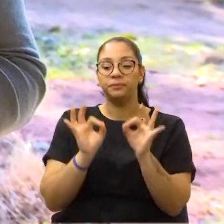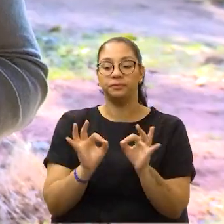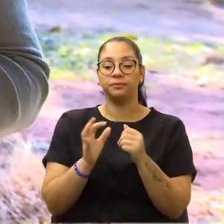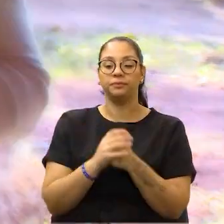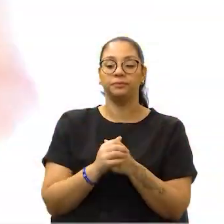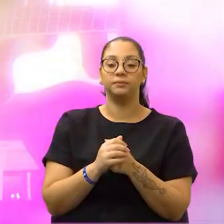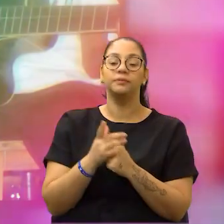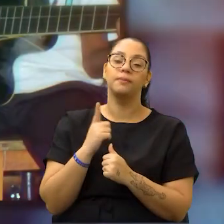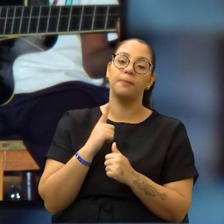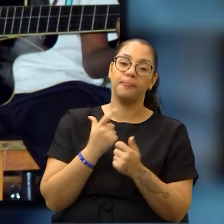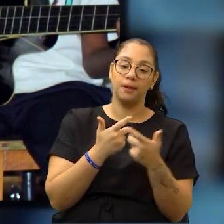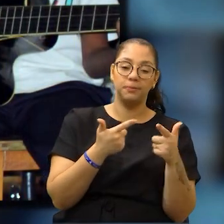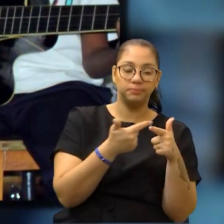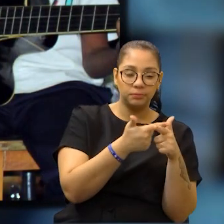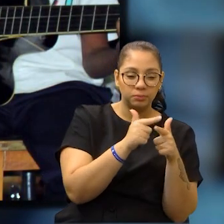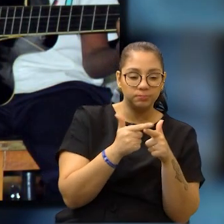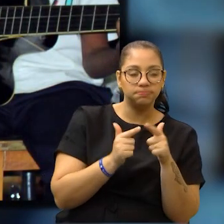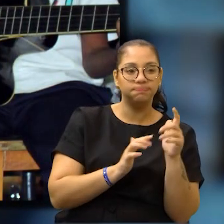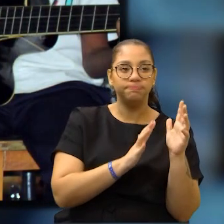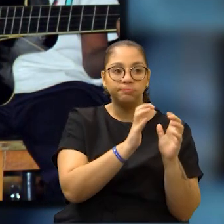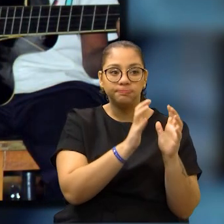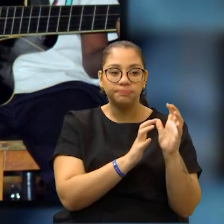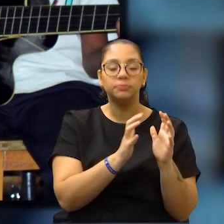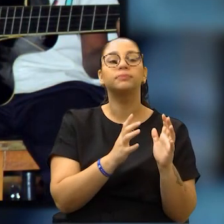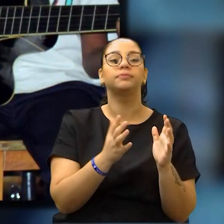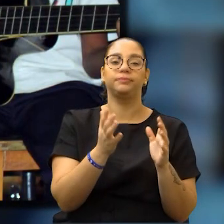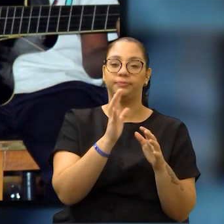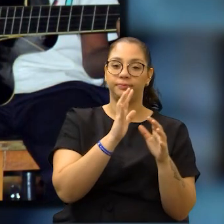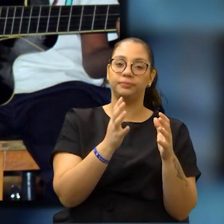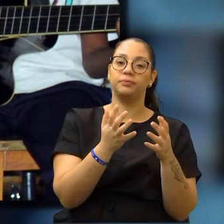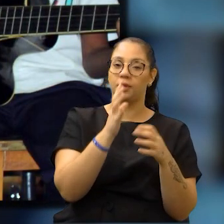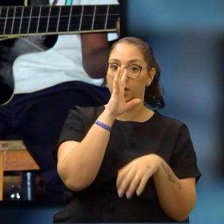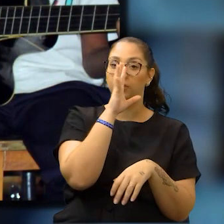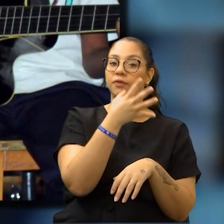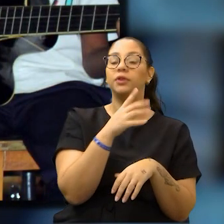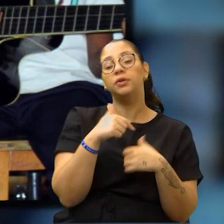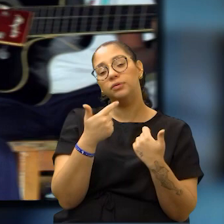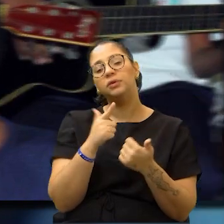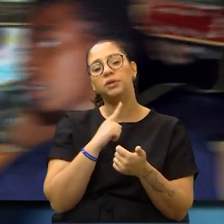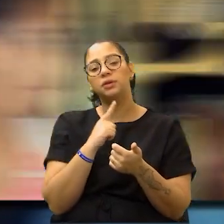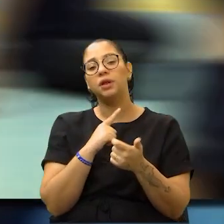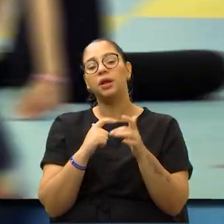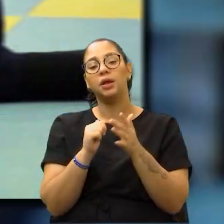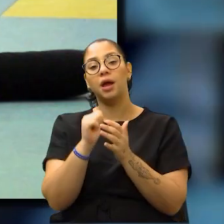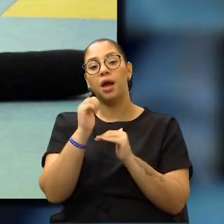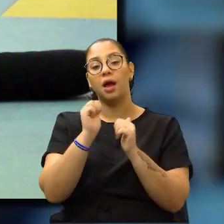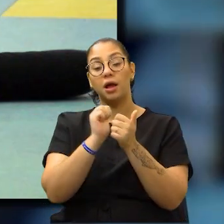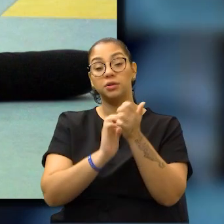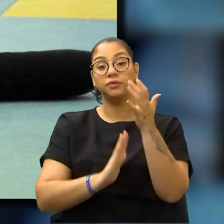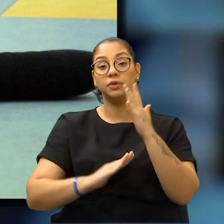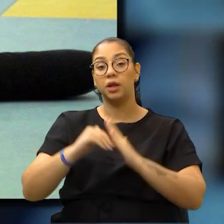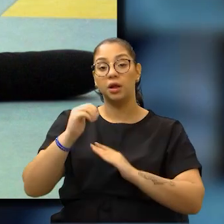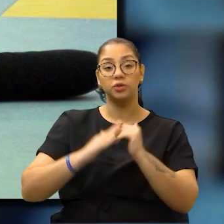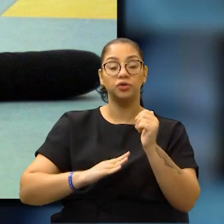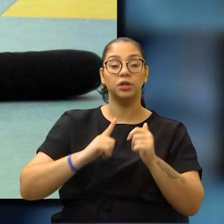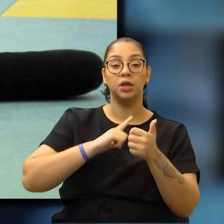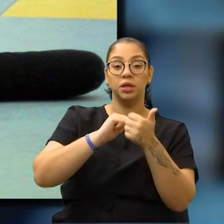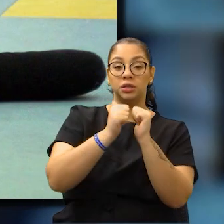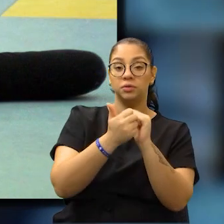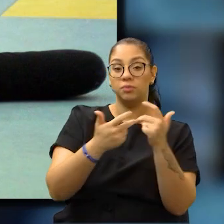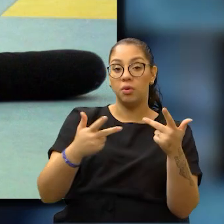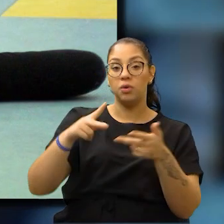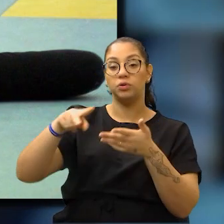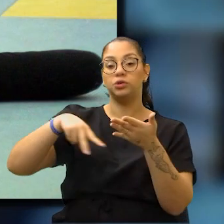as habilidades de convivência mesmo, né? Então, diante dos conflitos, e nós temos as atividades. Então, a gente tem